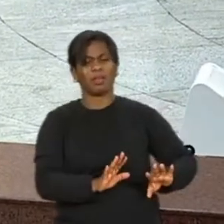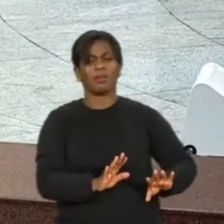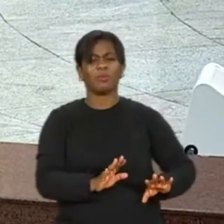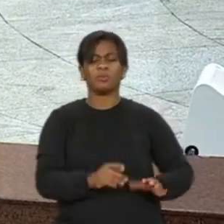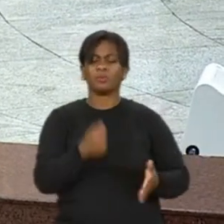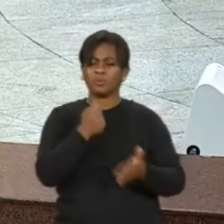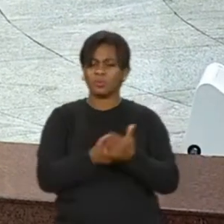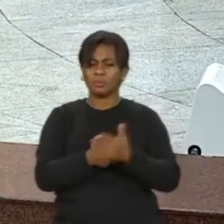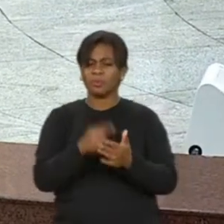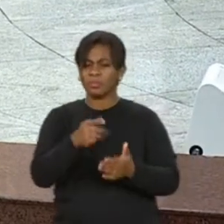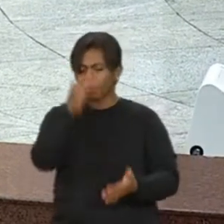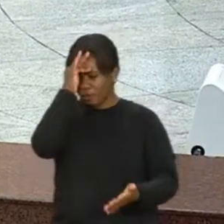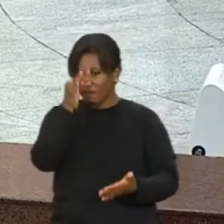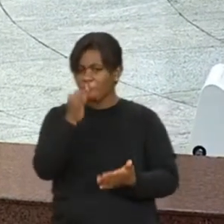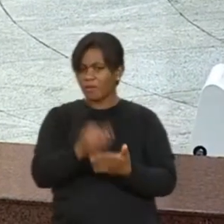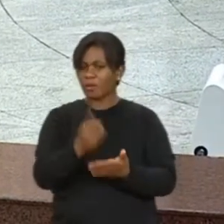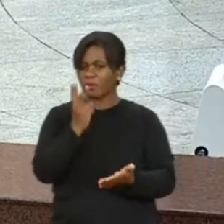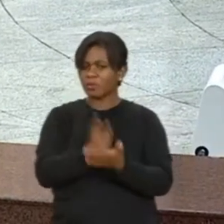na fé.